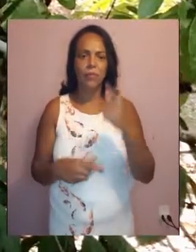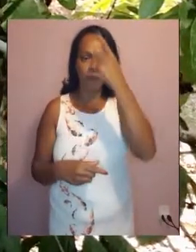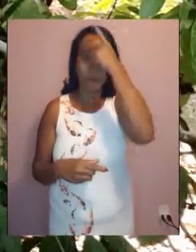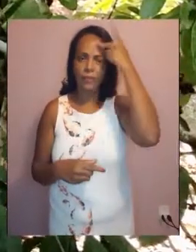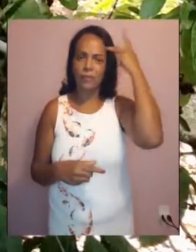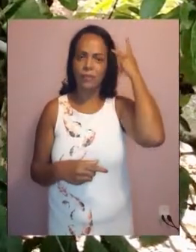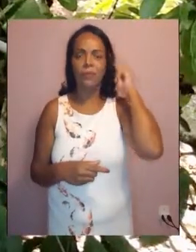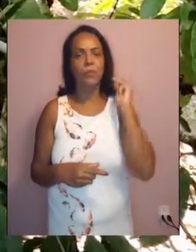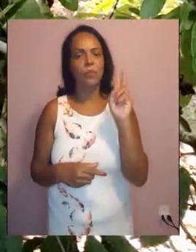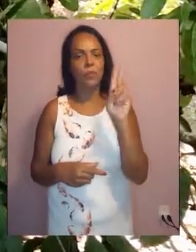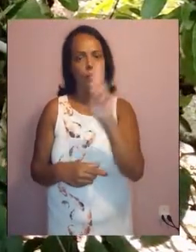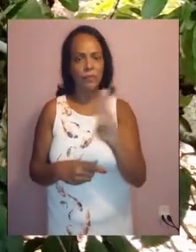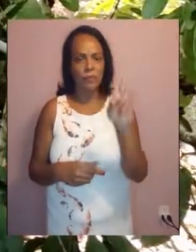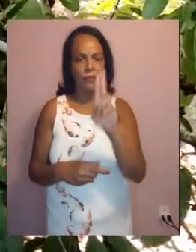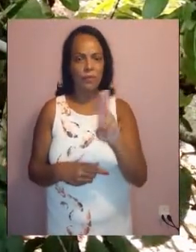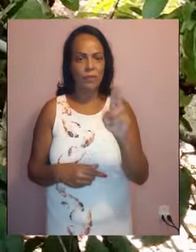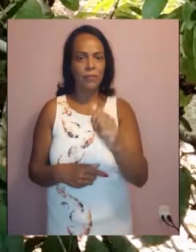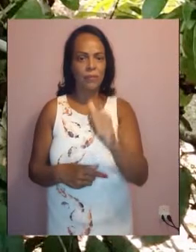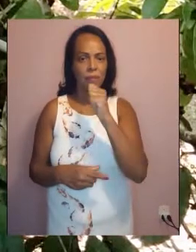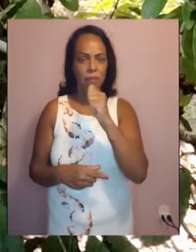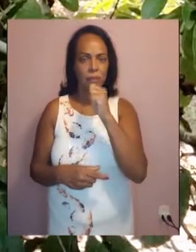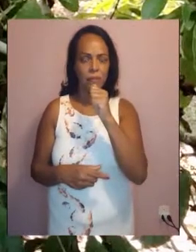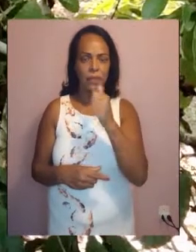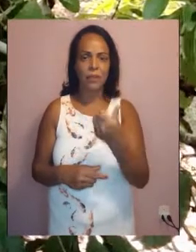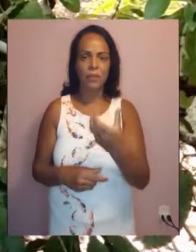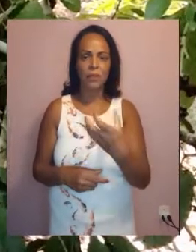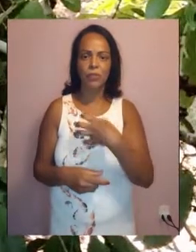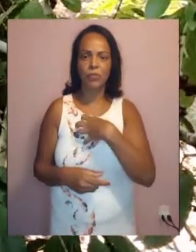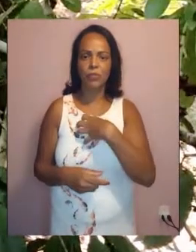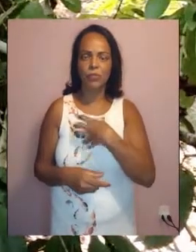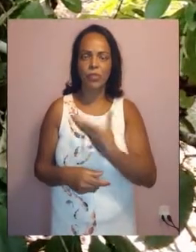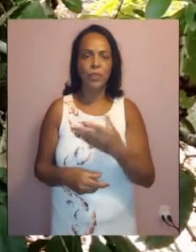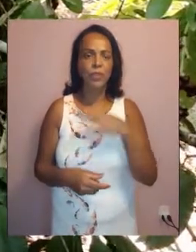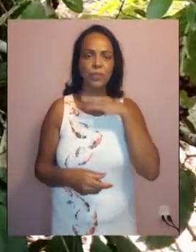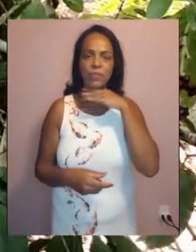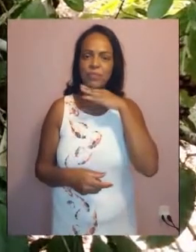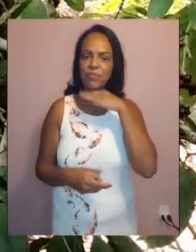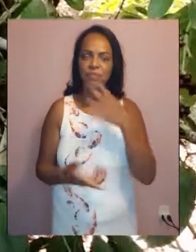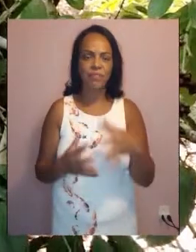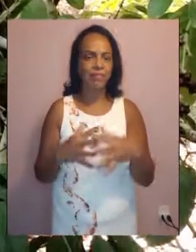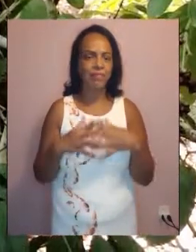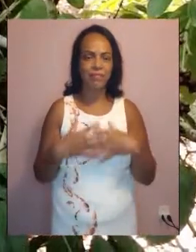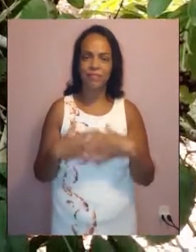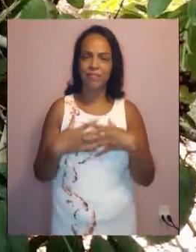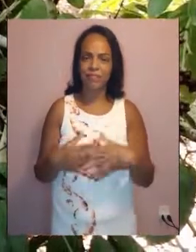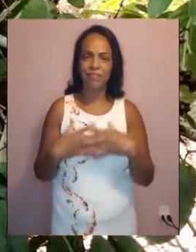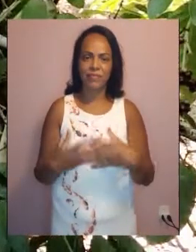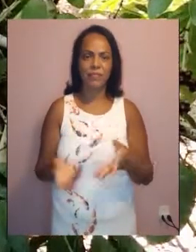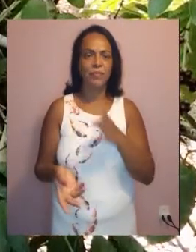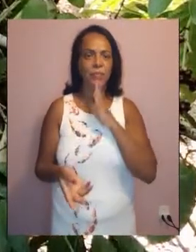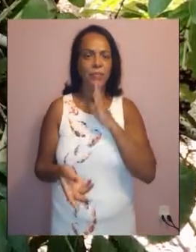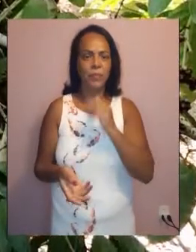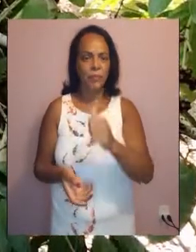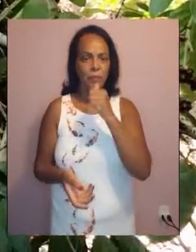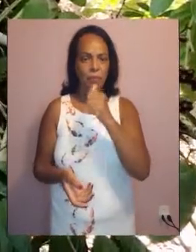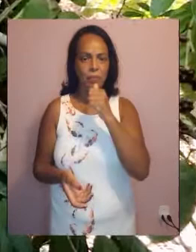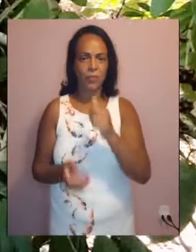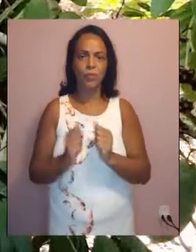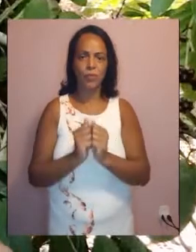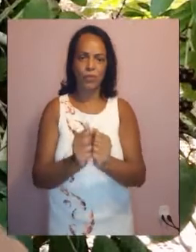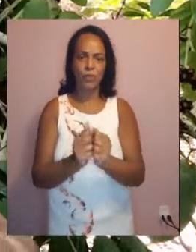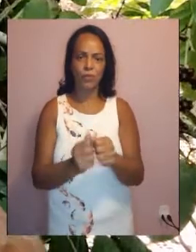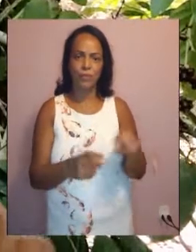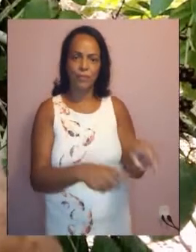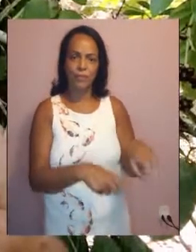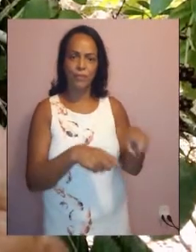o resgate seja mais perfeito. Então, ele conheceu assim, com esses caboclos. Aí ele contou